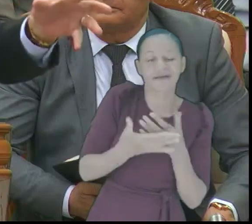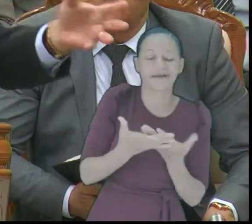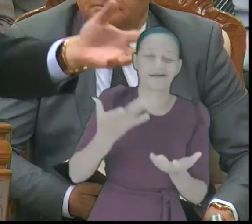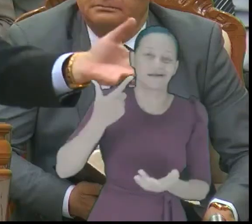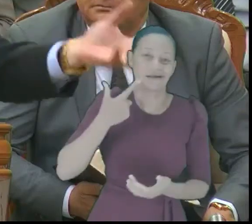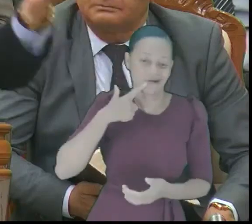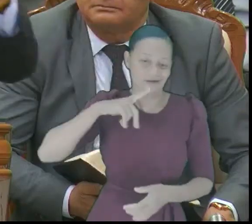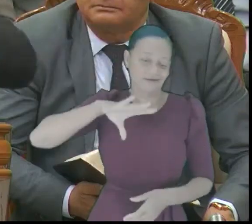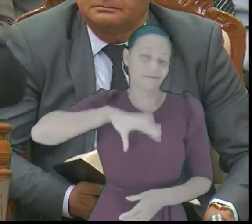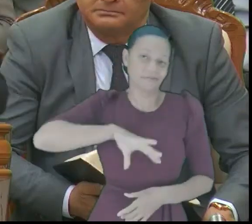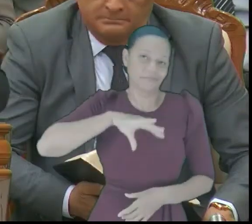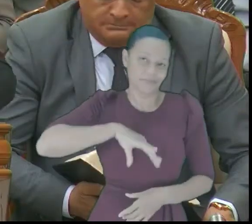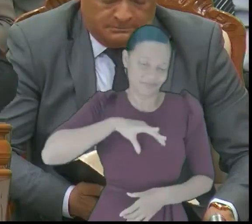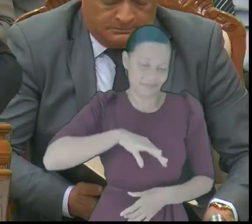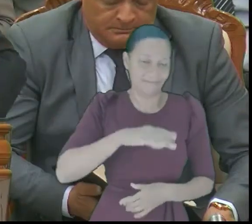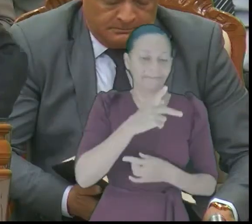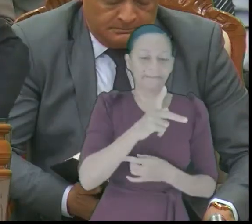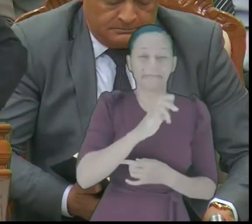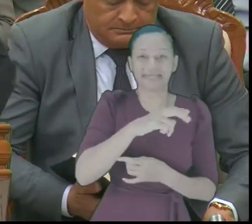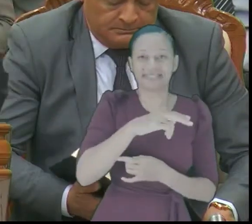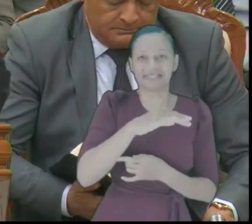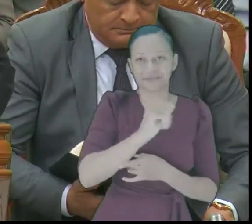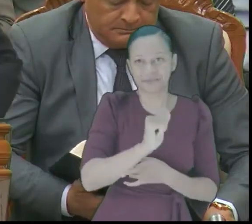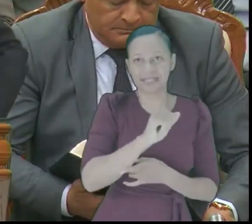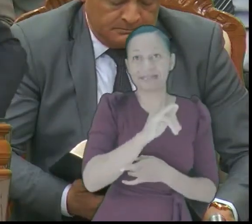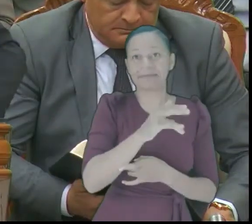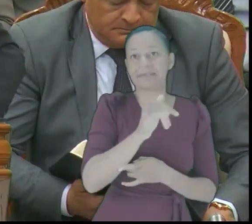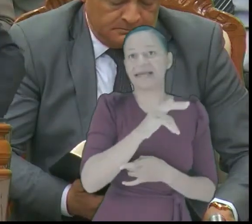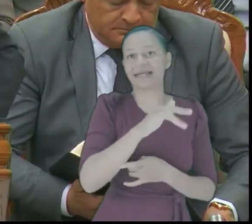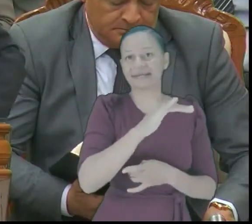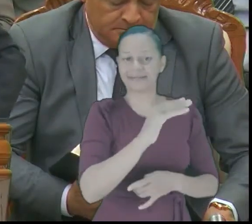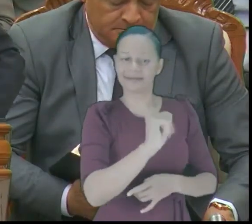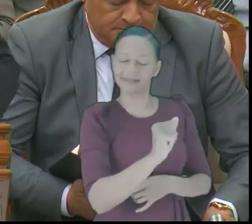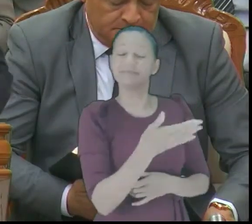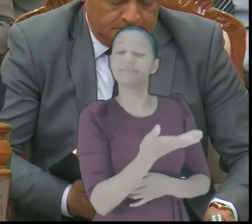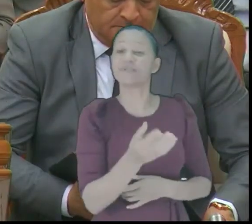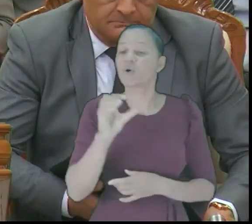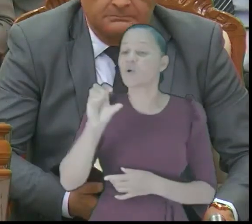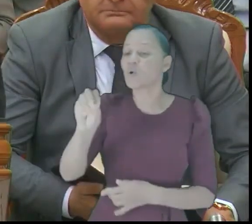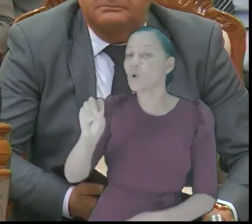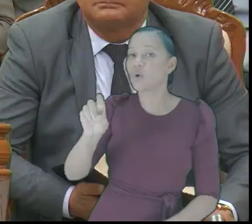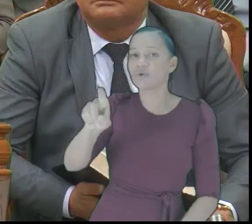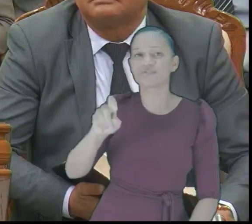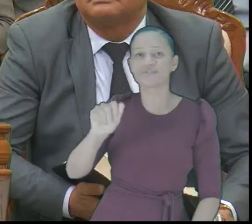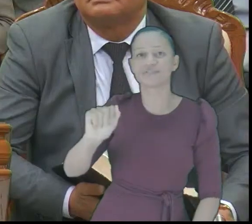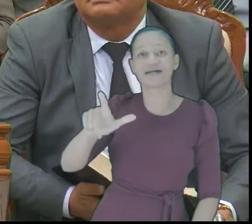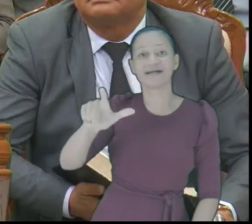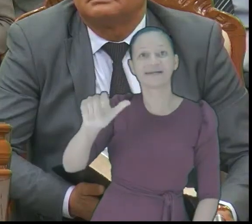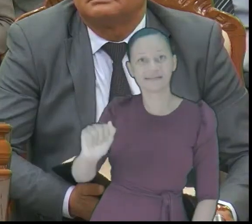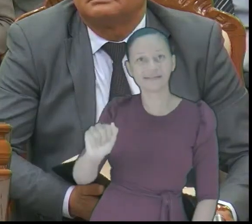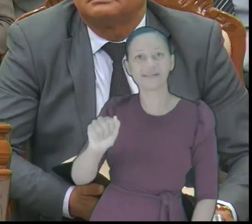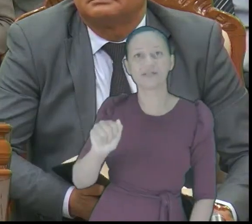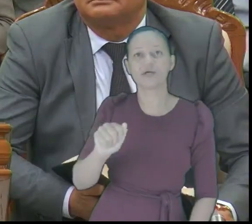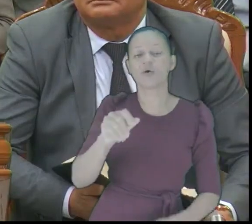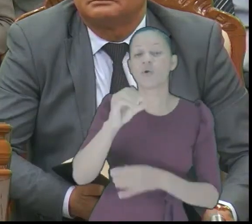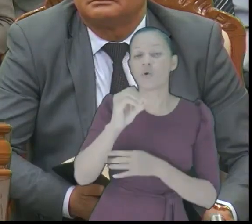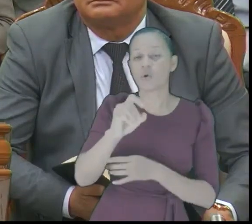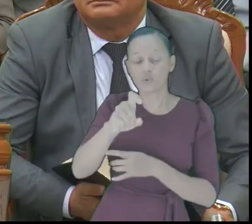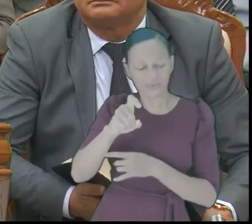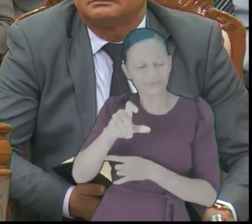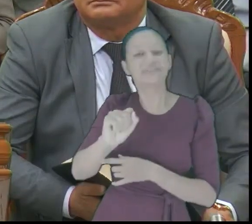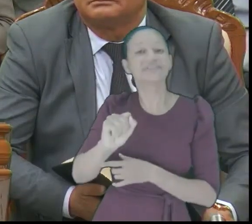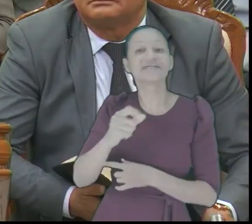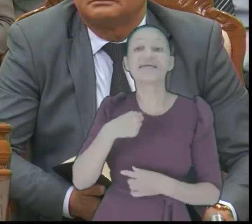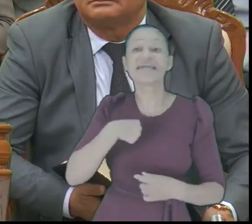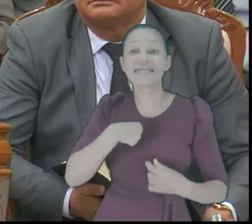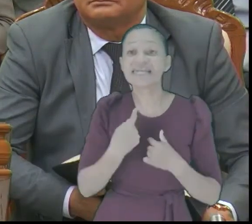português da Península Ibérica que veio para cá. Oxalá quer dizer... Ot quer dizer eu